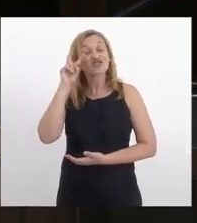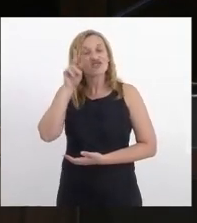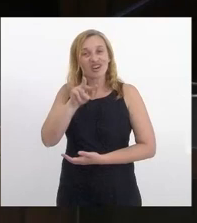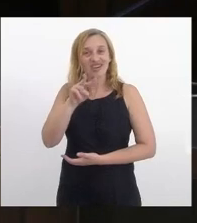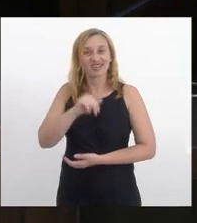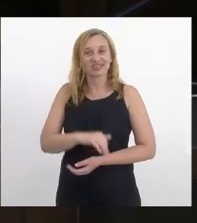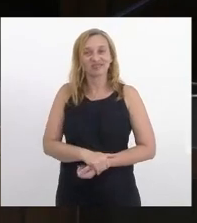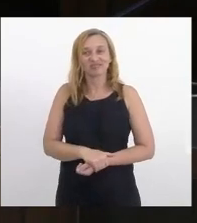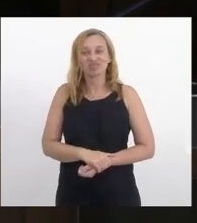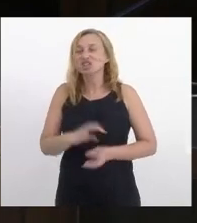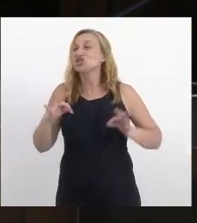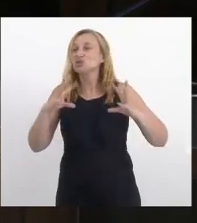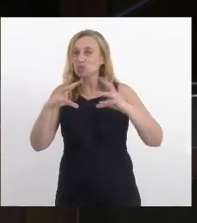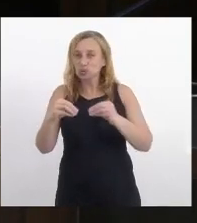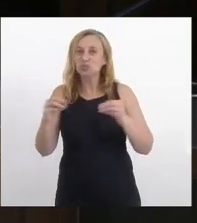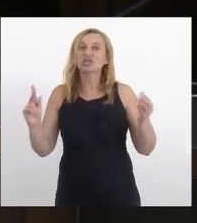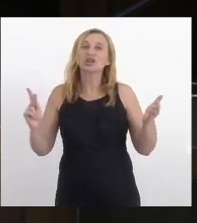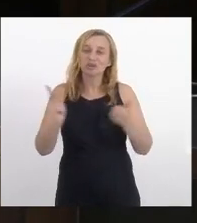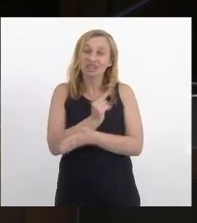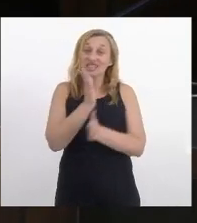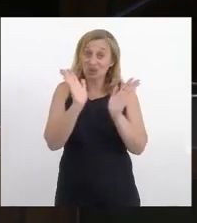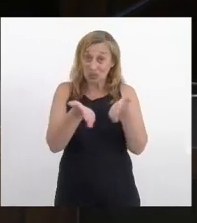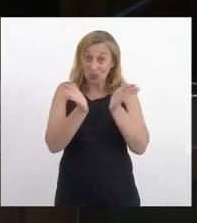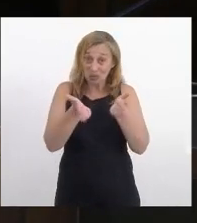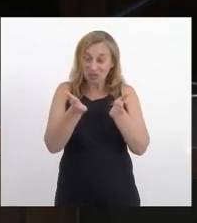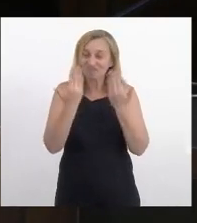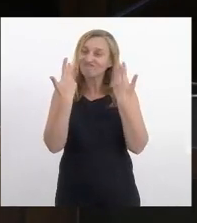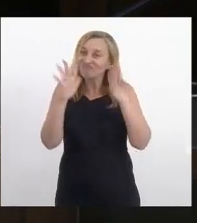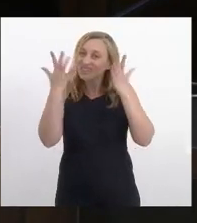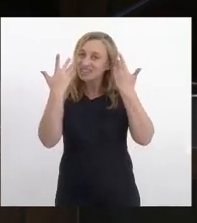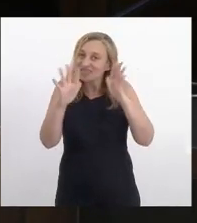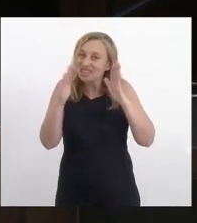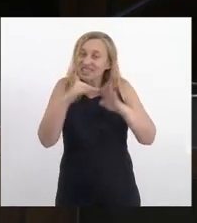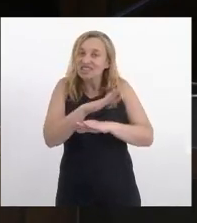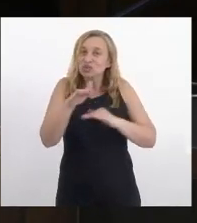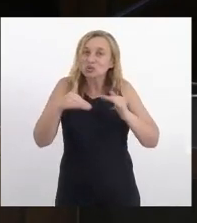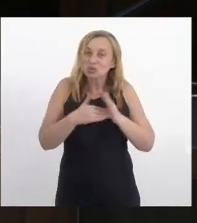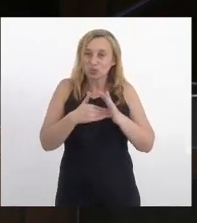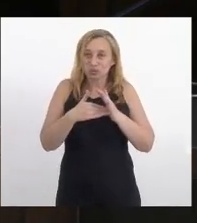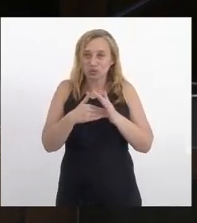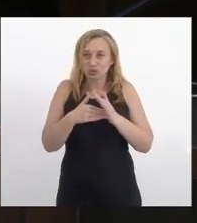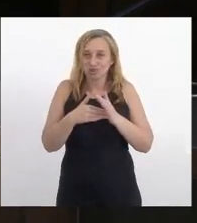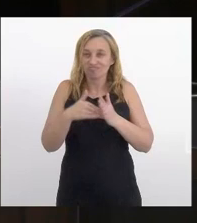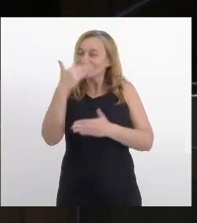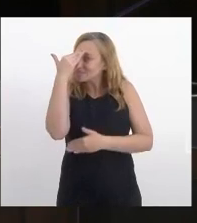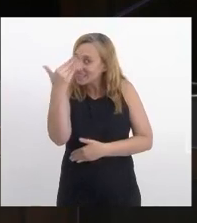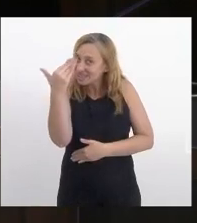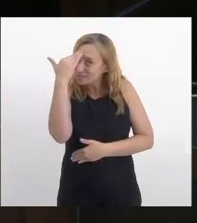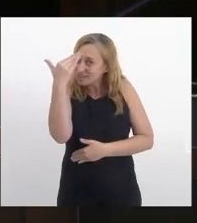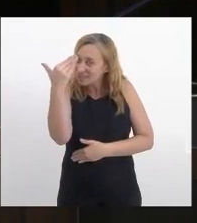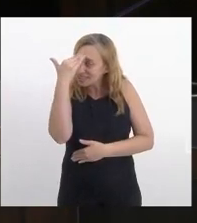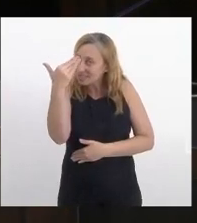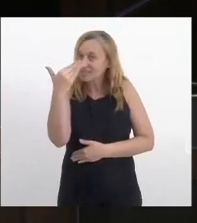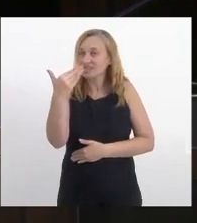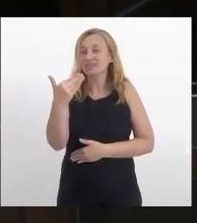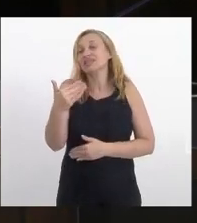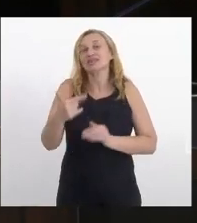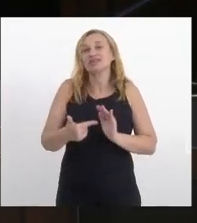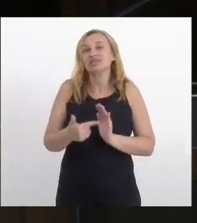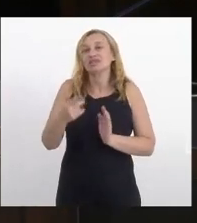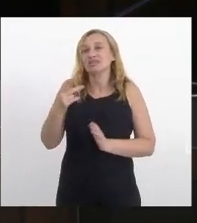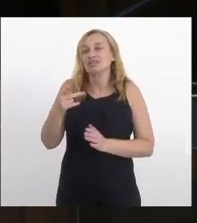enxerga de tudo isso que está acontecendo hoje. Parabéns a todos e muito obrigado por ter proporcionado a